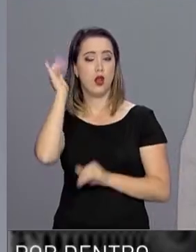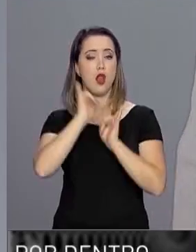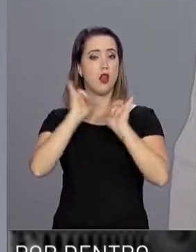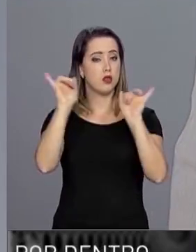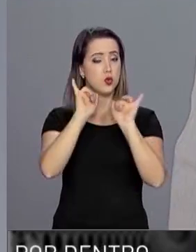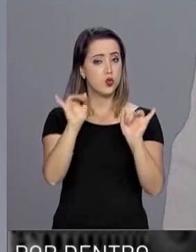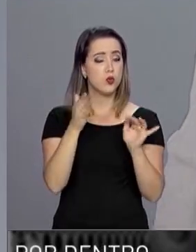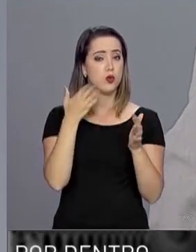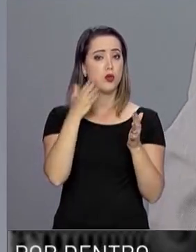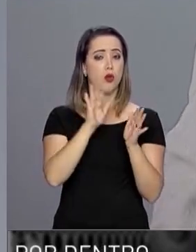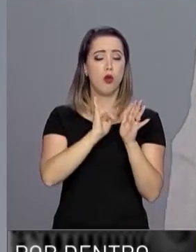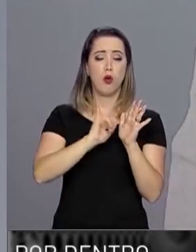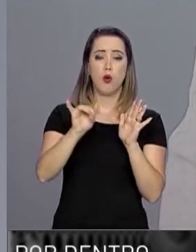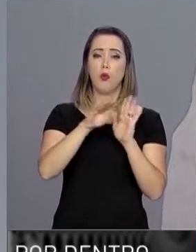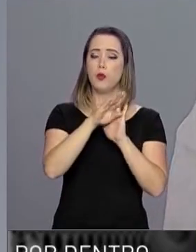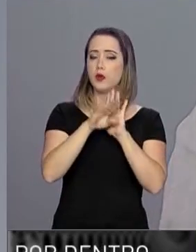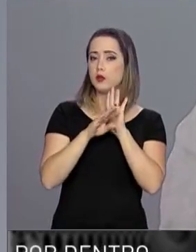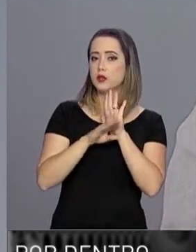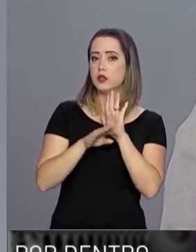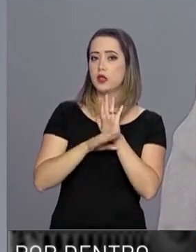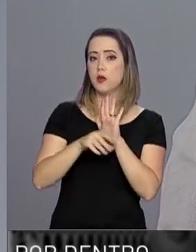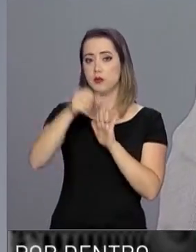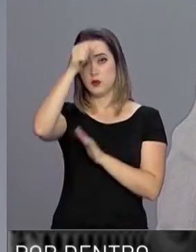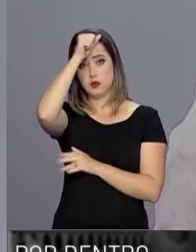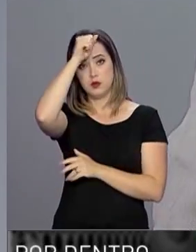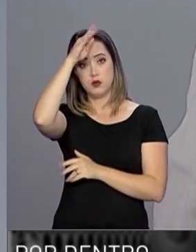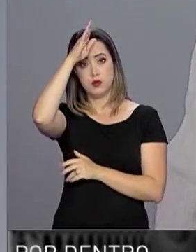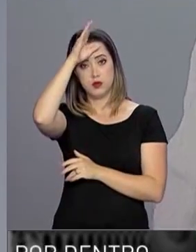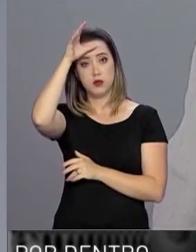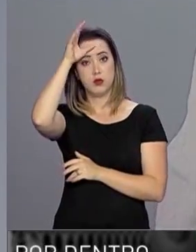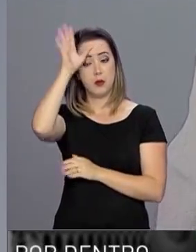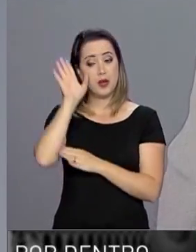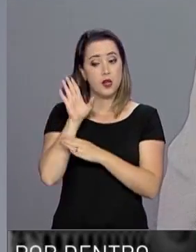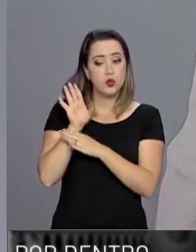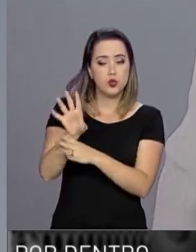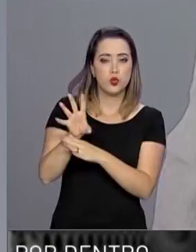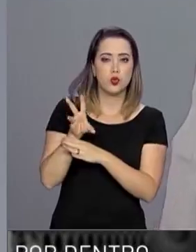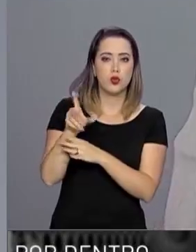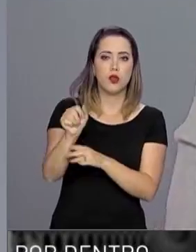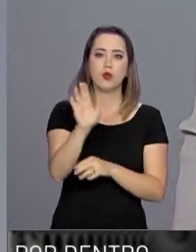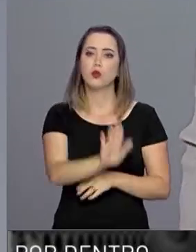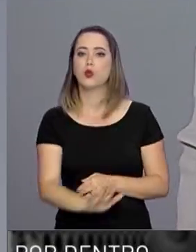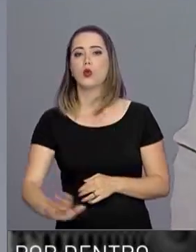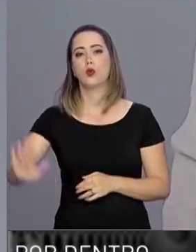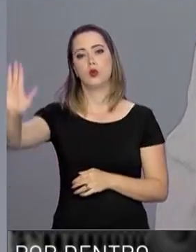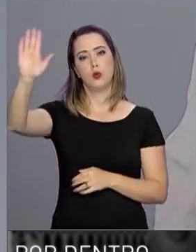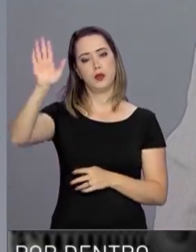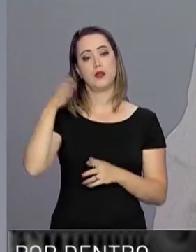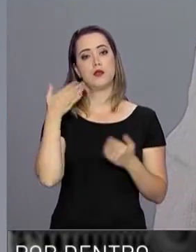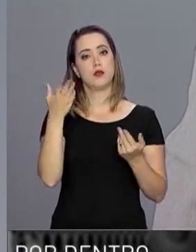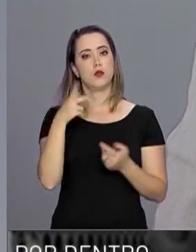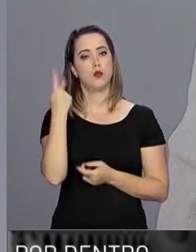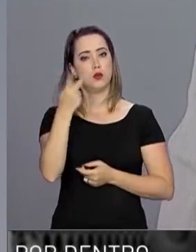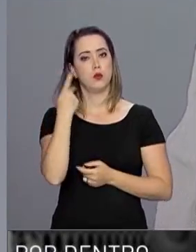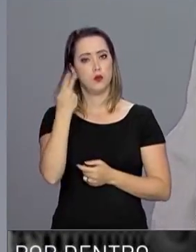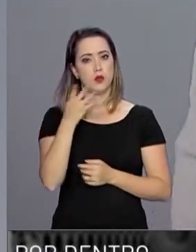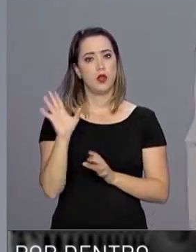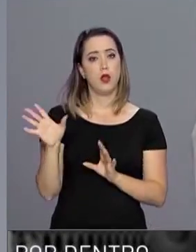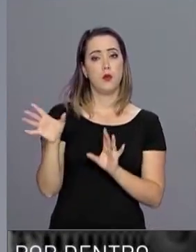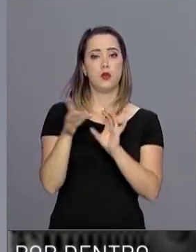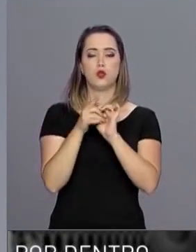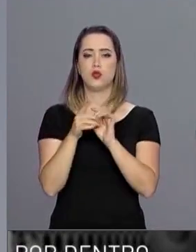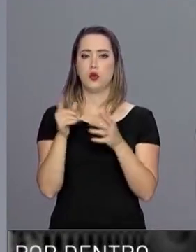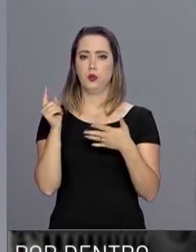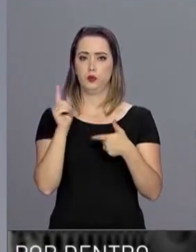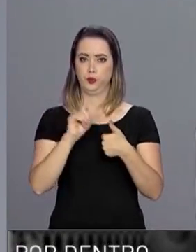de alfabetização para dar suporte a todas as redes municipais e as redes estaduais. E a política nacional engloba